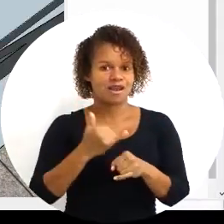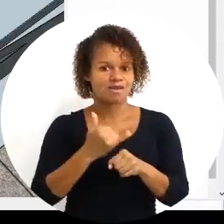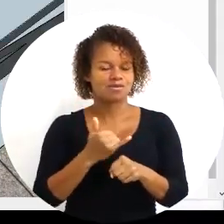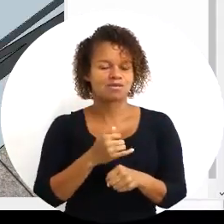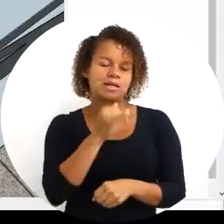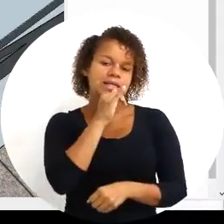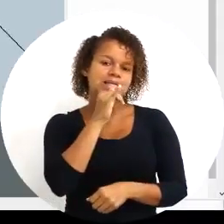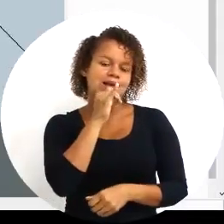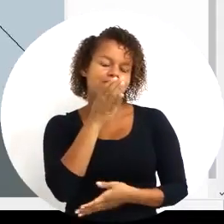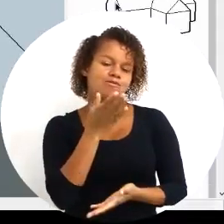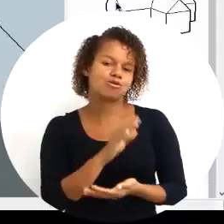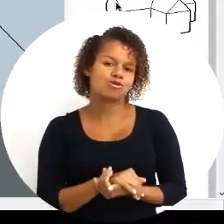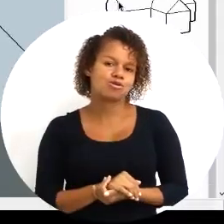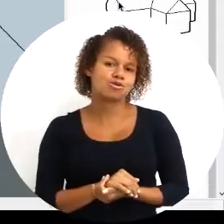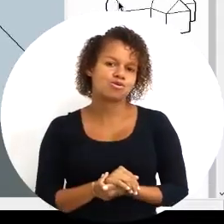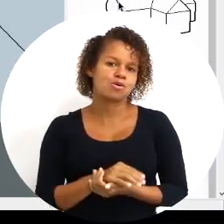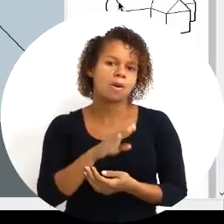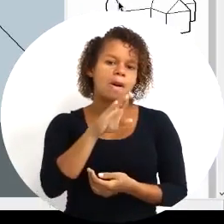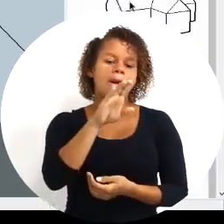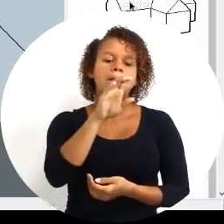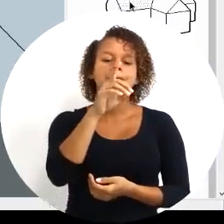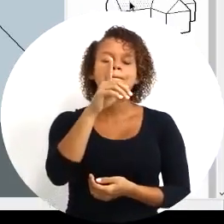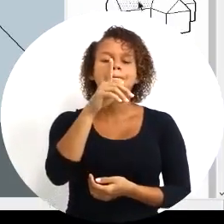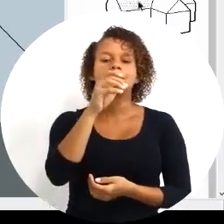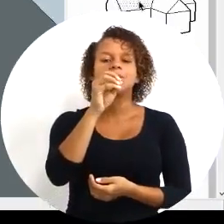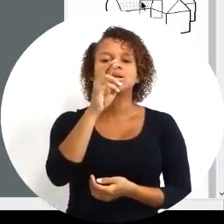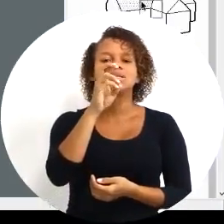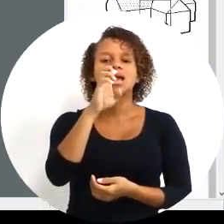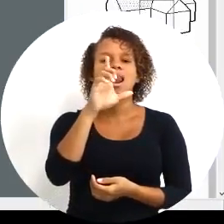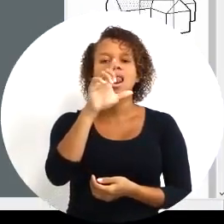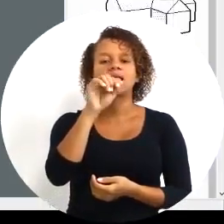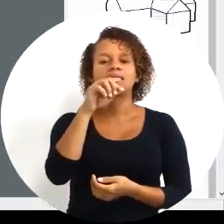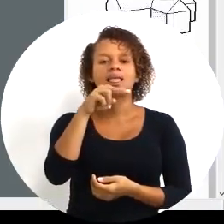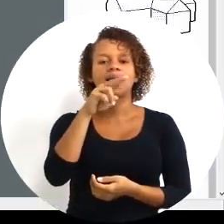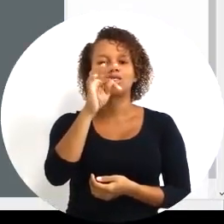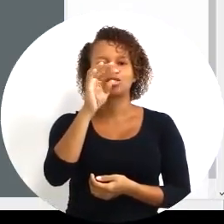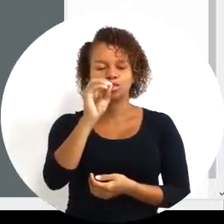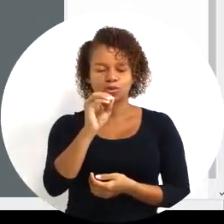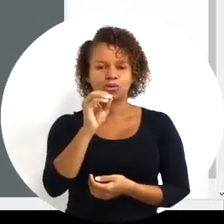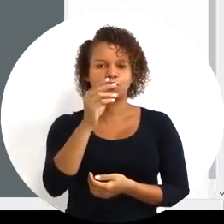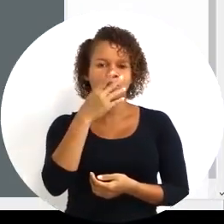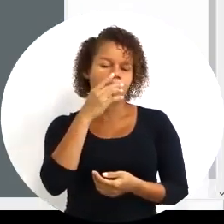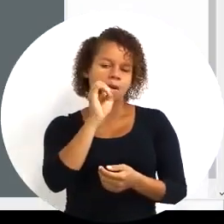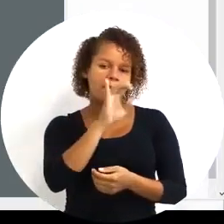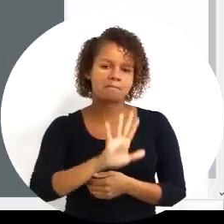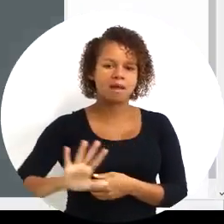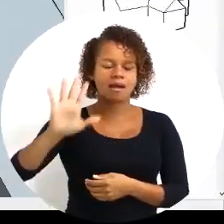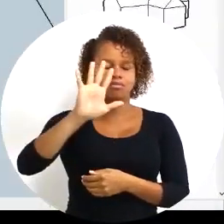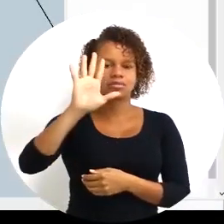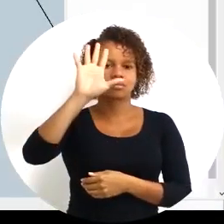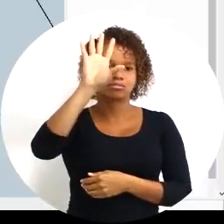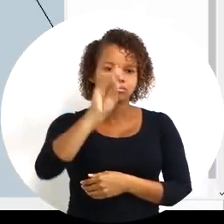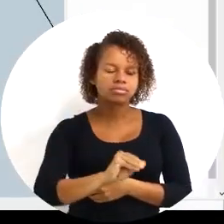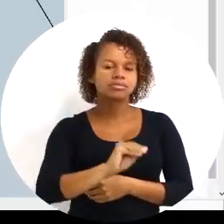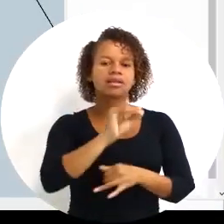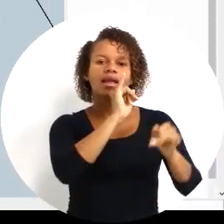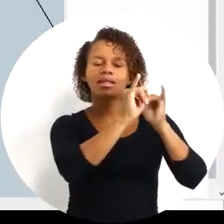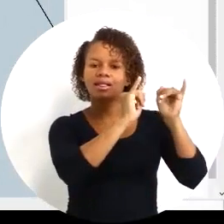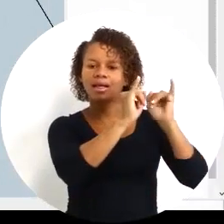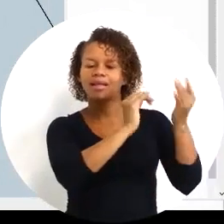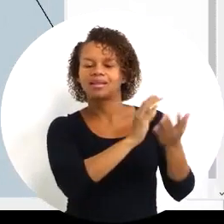SketchUp, como por exemplo um porcelanato ou um tecido, uma imagem que você baixe da